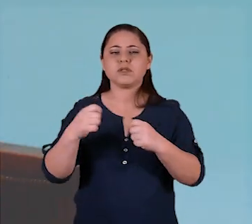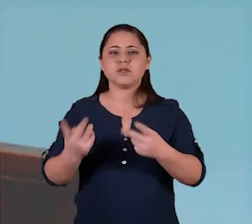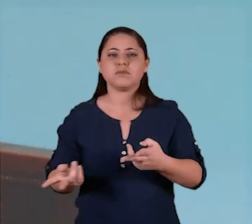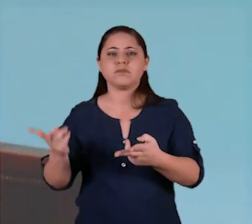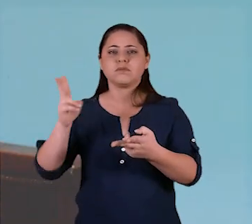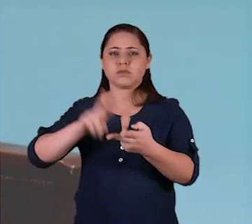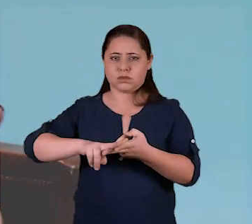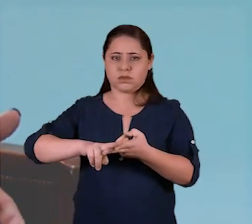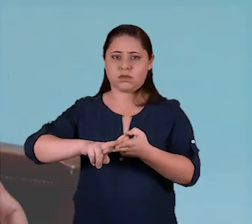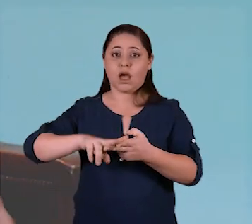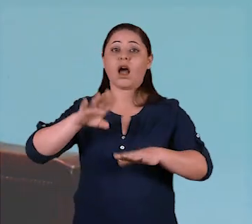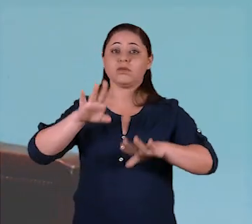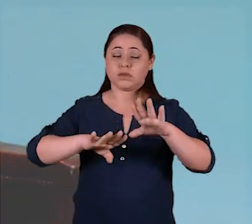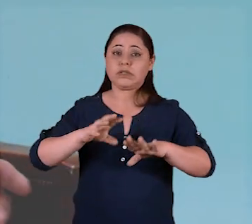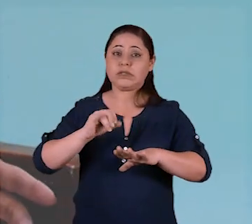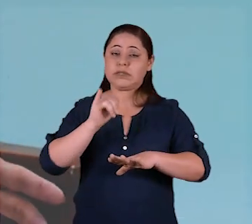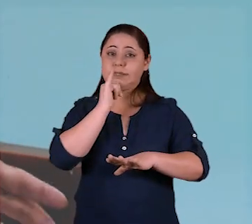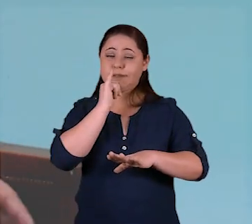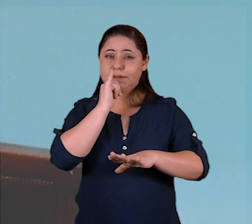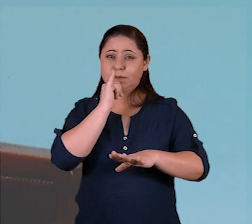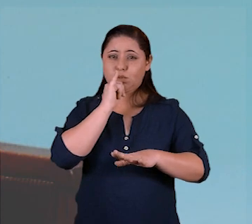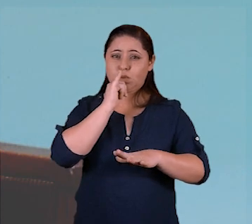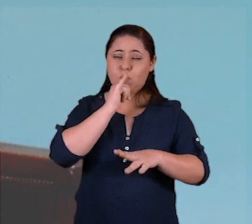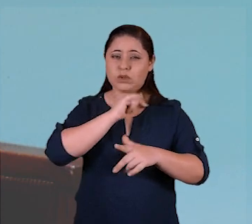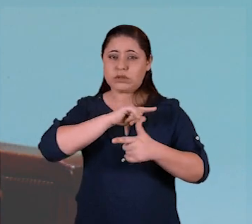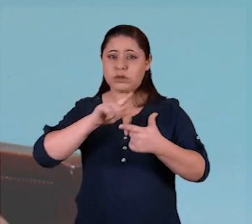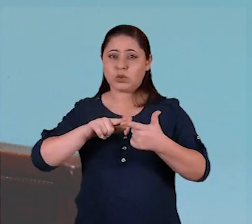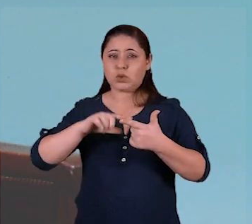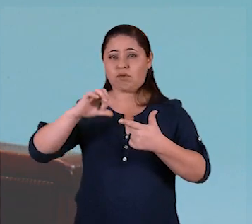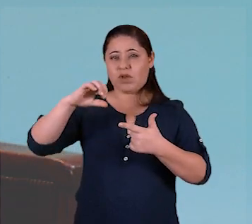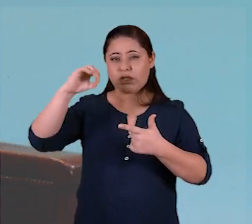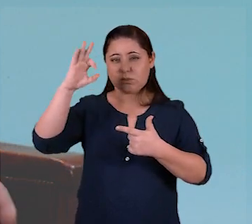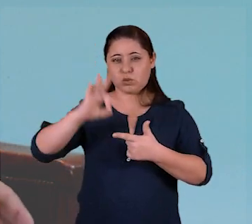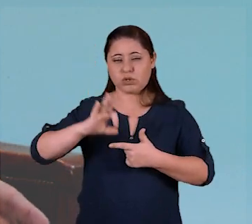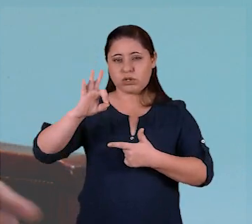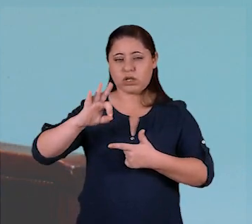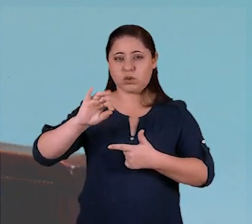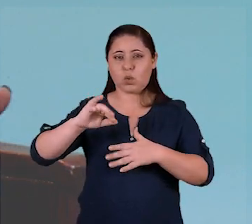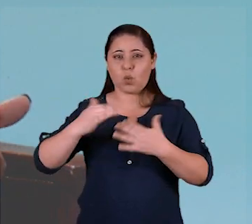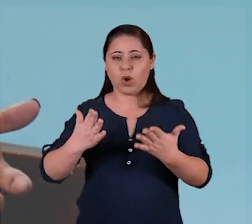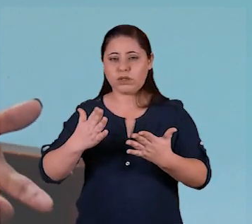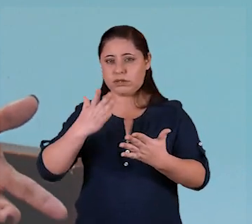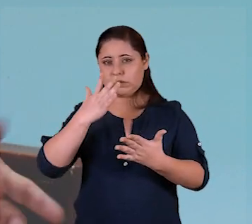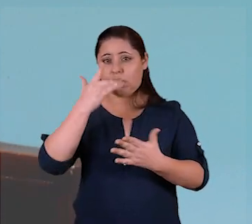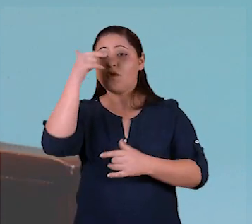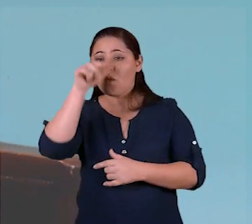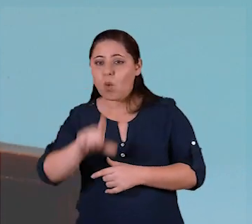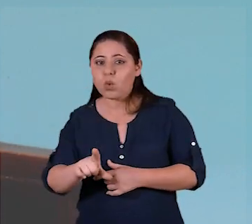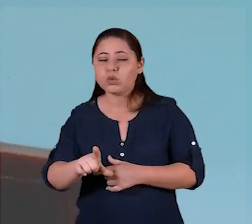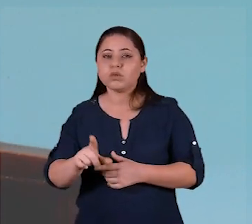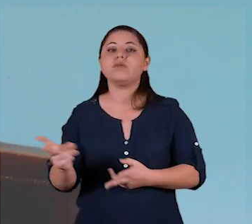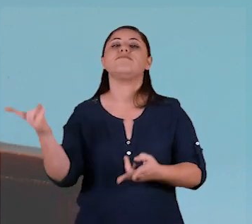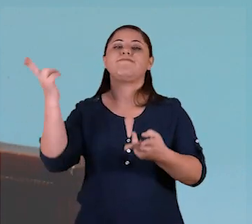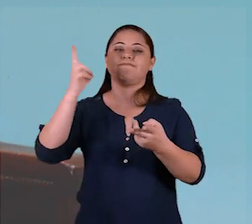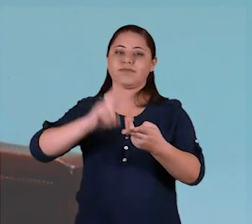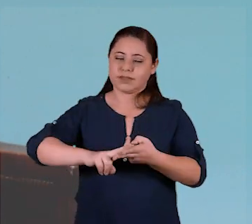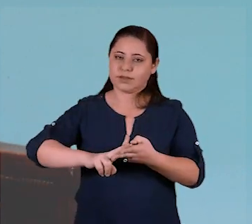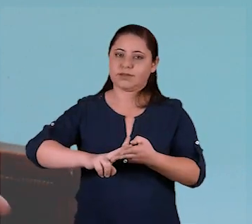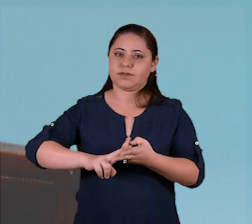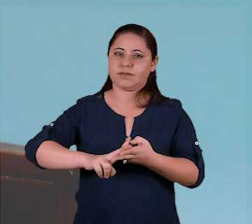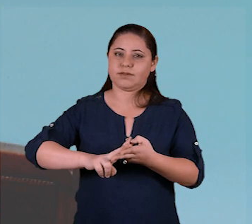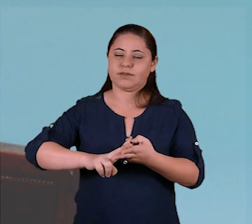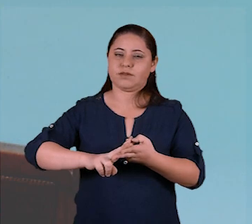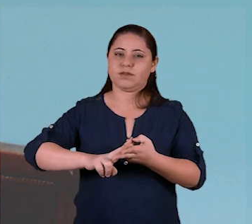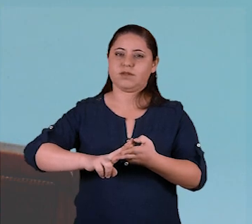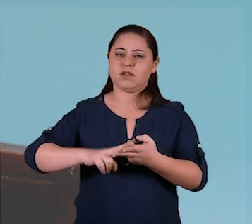prisão preventiva. Normalmente, se for descumprimento, 90% é prisão em flagrante, né? Então, há toda